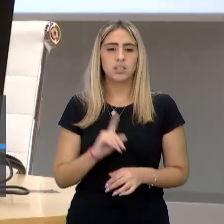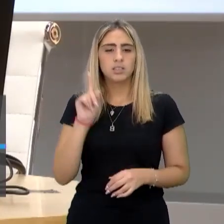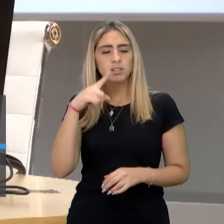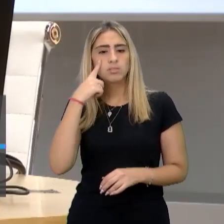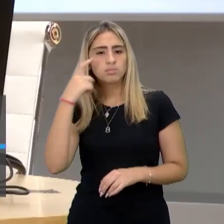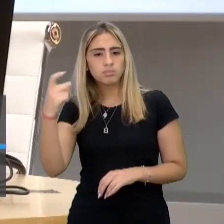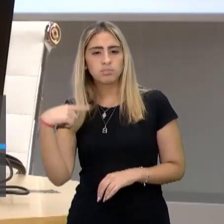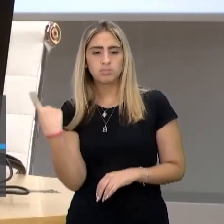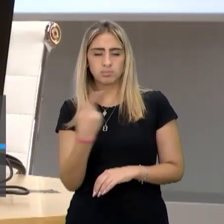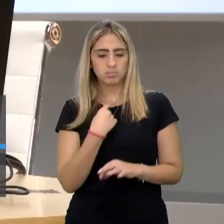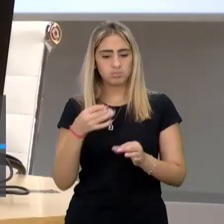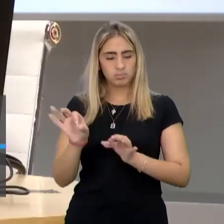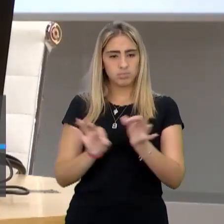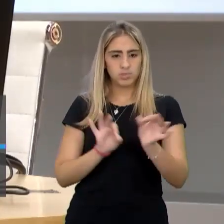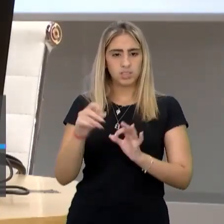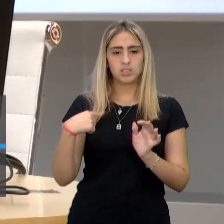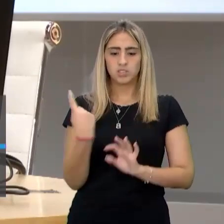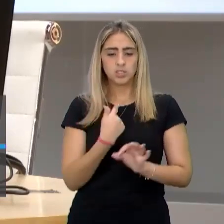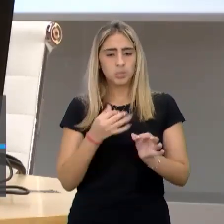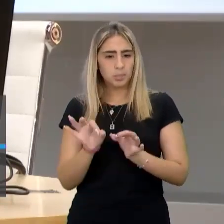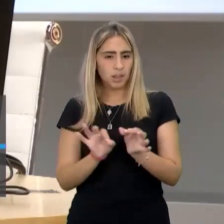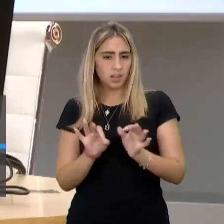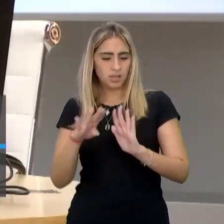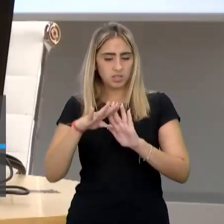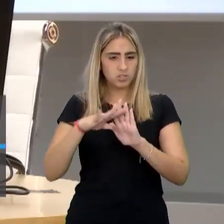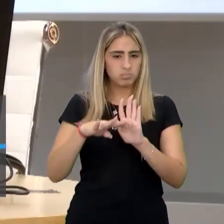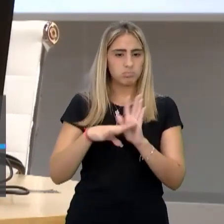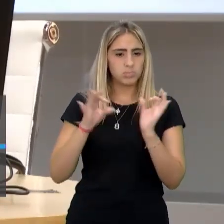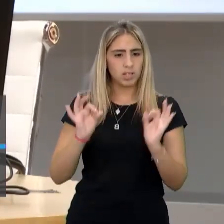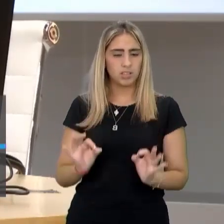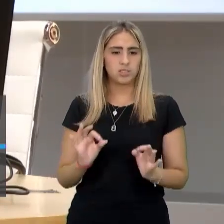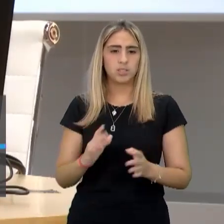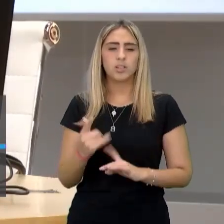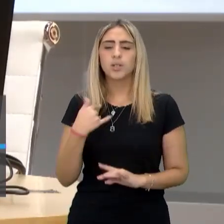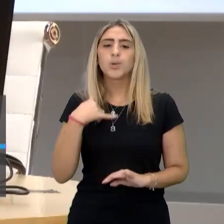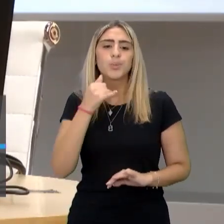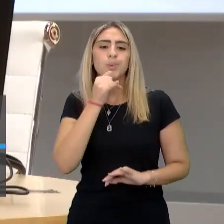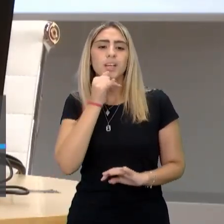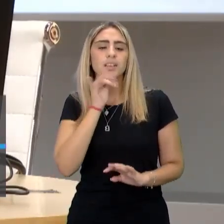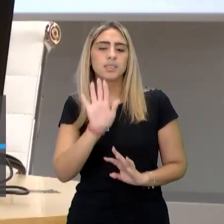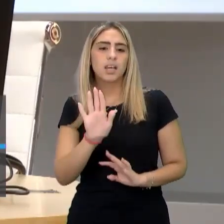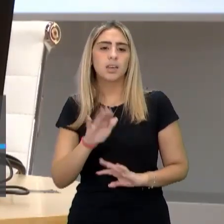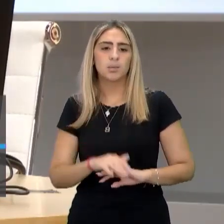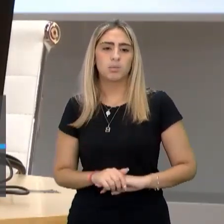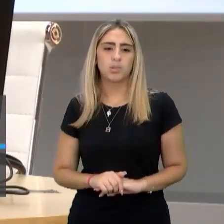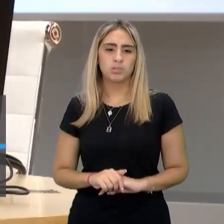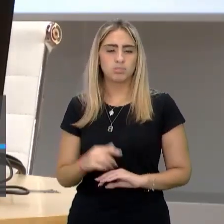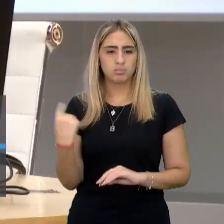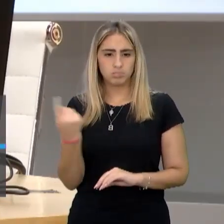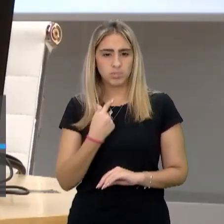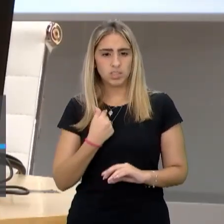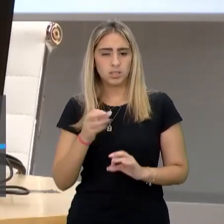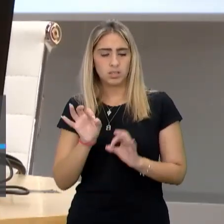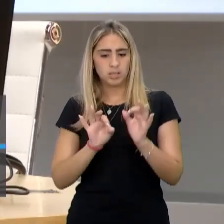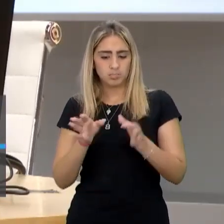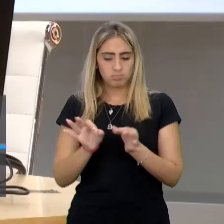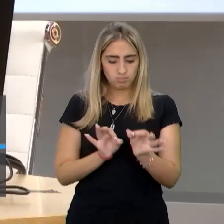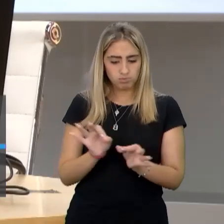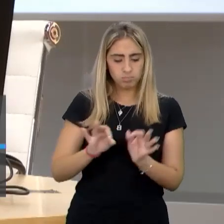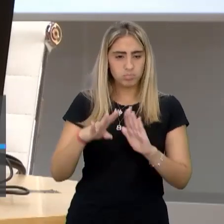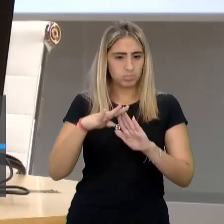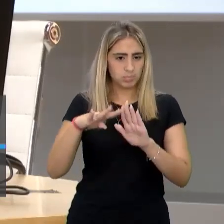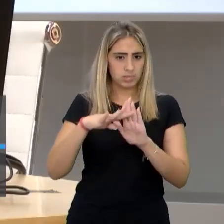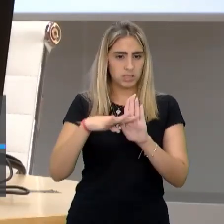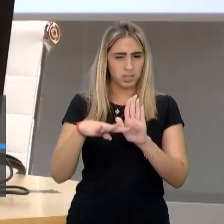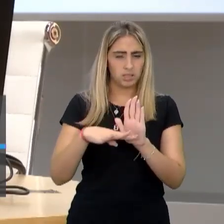no alinhamento, a gente planeja. Então, vamos fazer um exemplo aqui. Por exemplo, a gente está no alinhamento aí de ATP-CG,